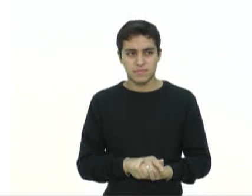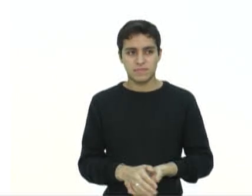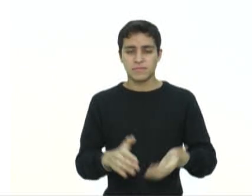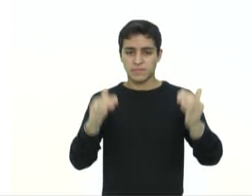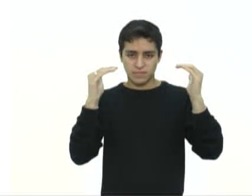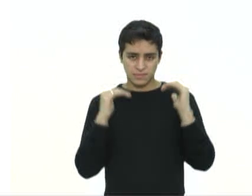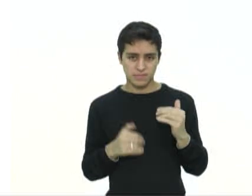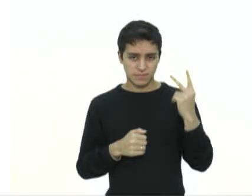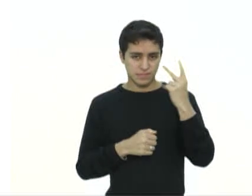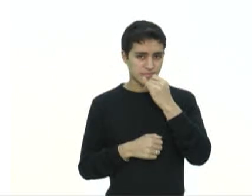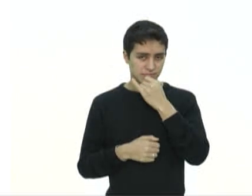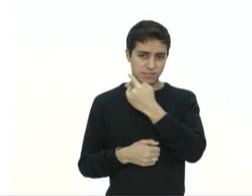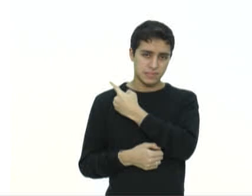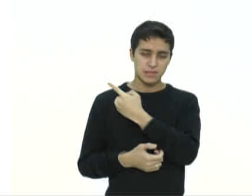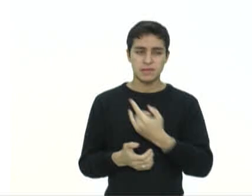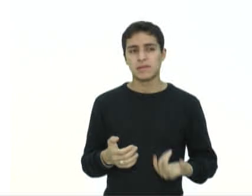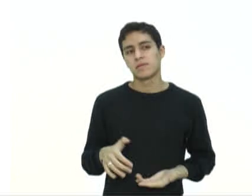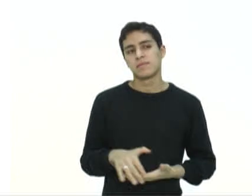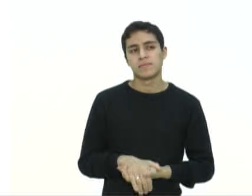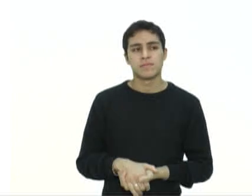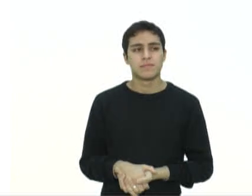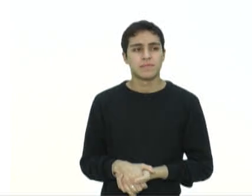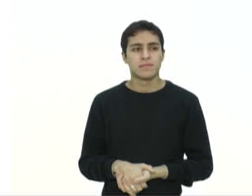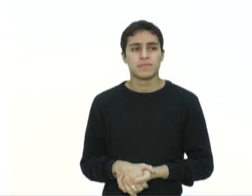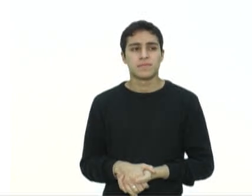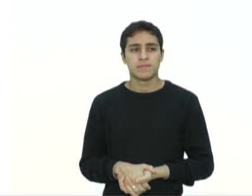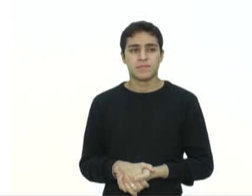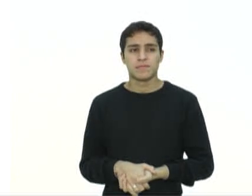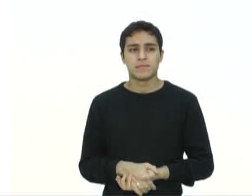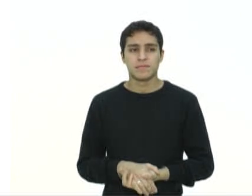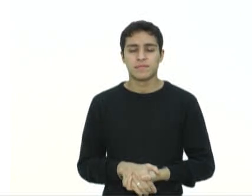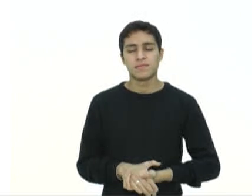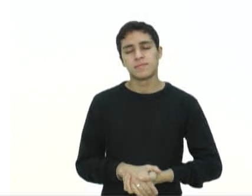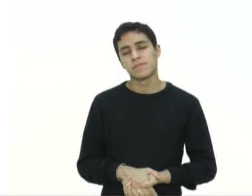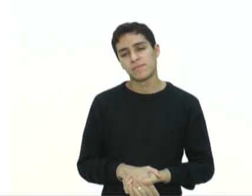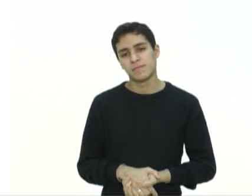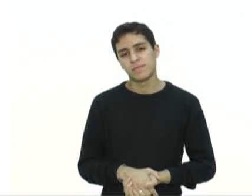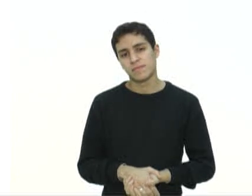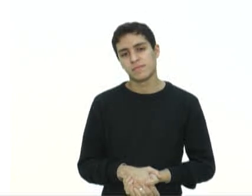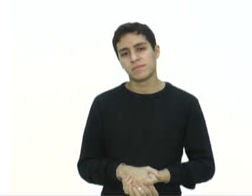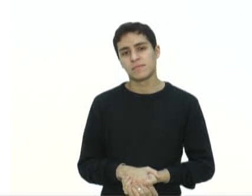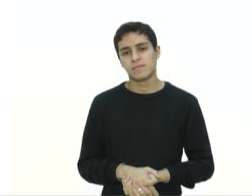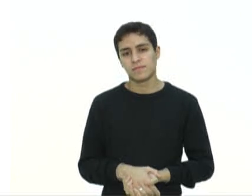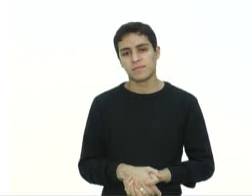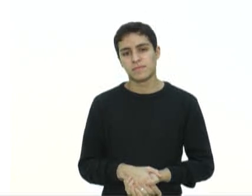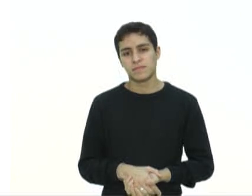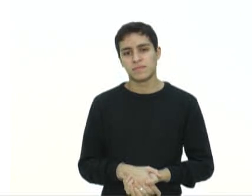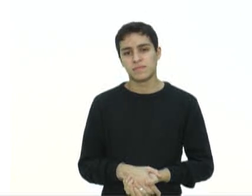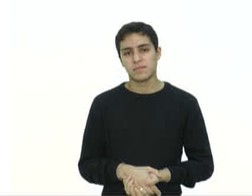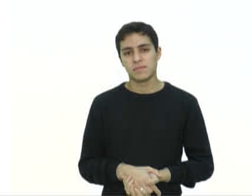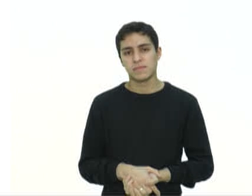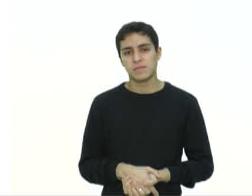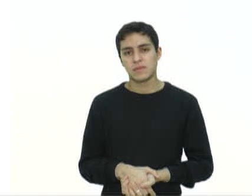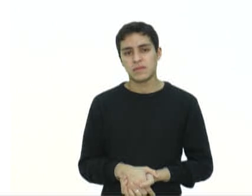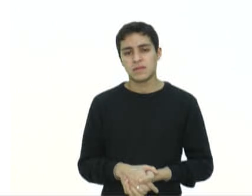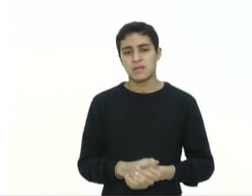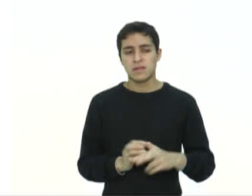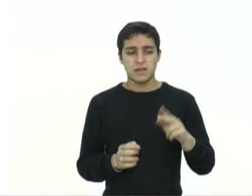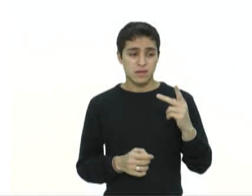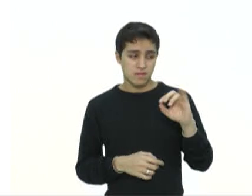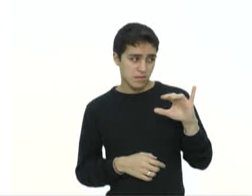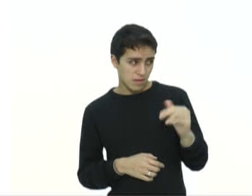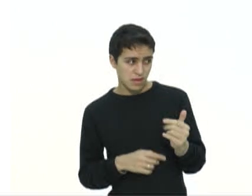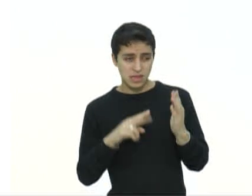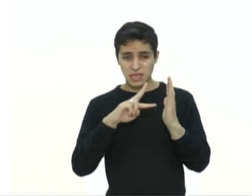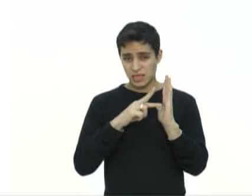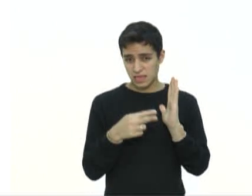exemplo 2, a resposta está em la última hoja del libro de matemática. Hoja aí